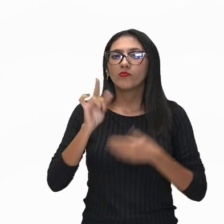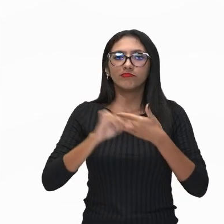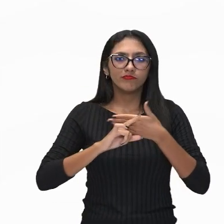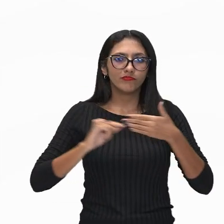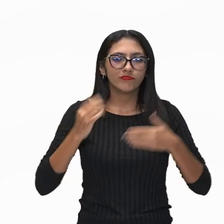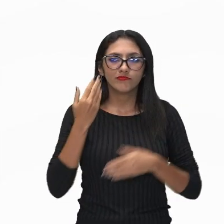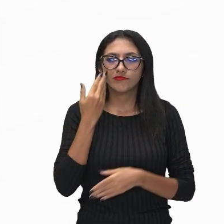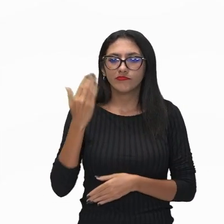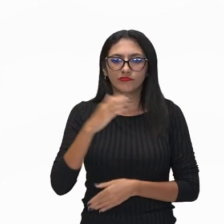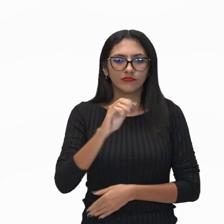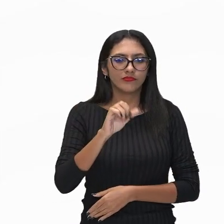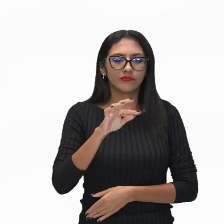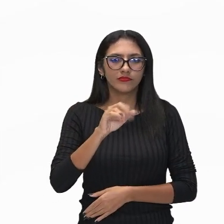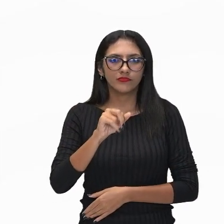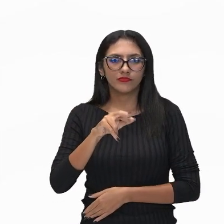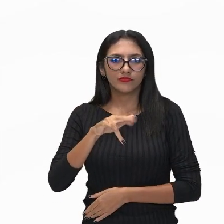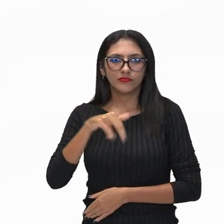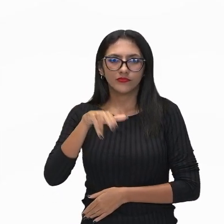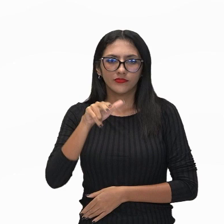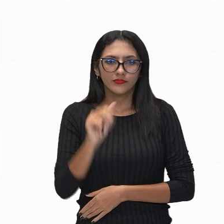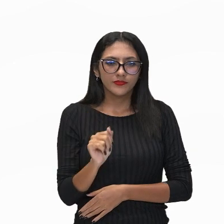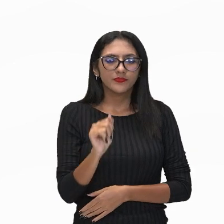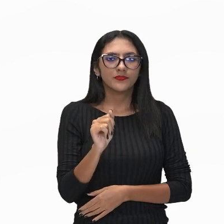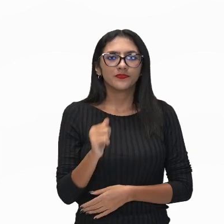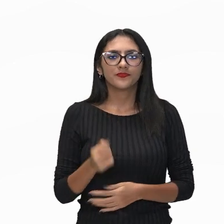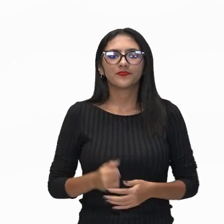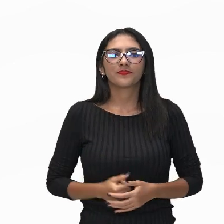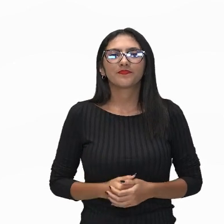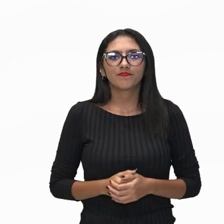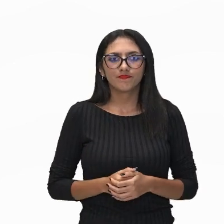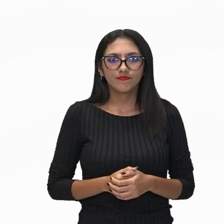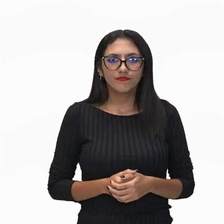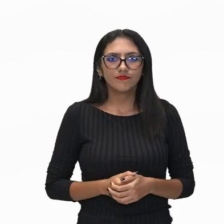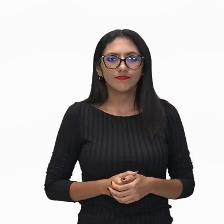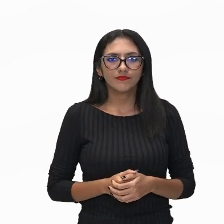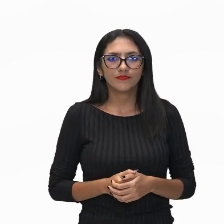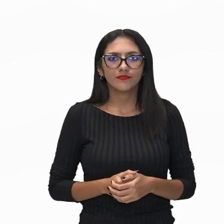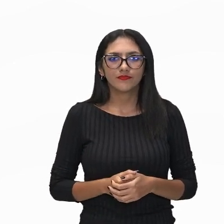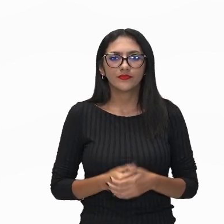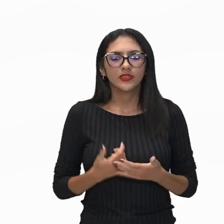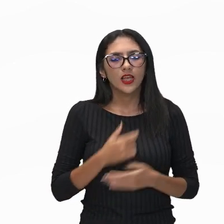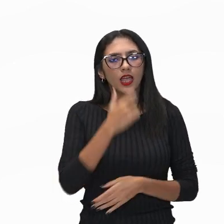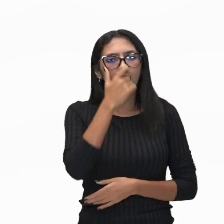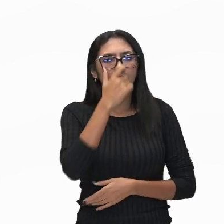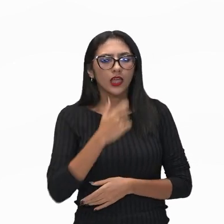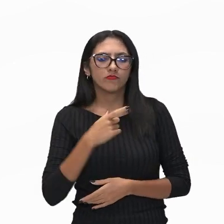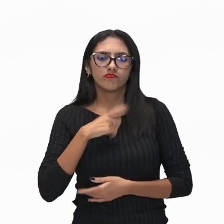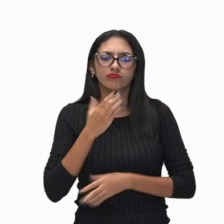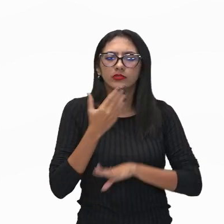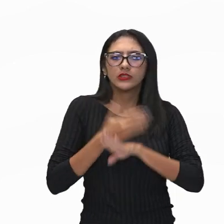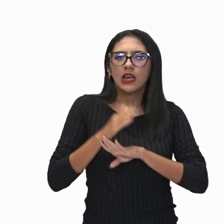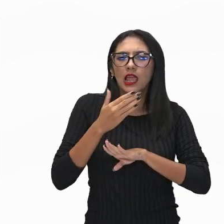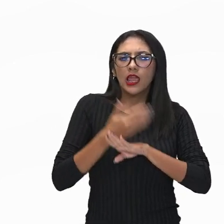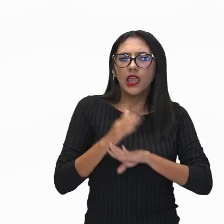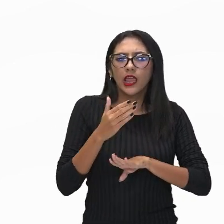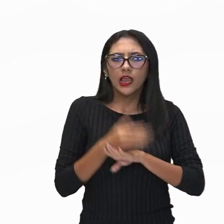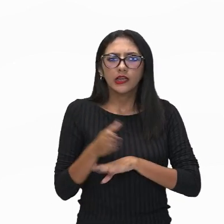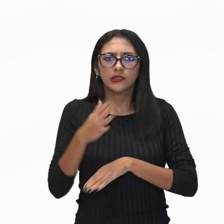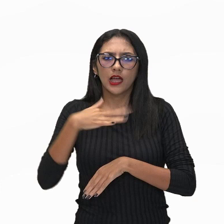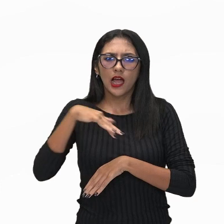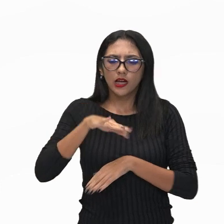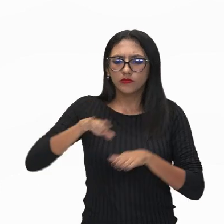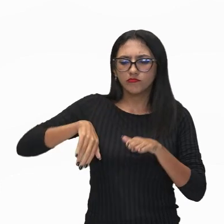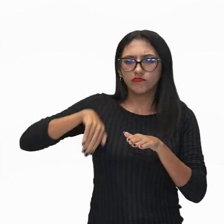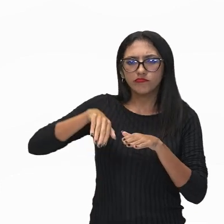Vamos trazer uma fala da Catarina aqui. Eu estava treinando em uma piscina natural cheia de corais